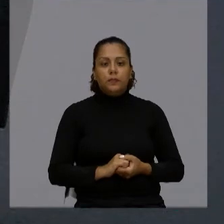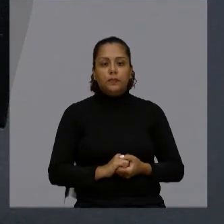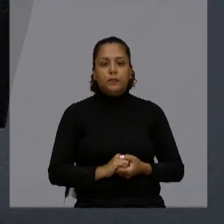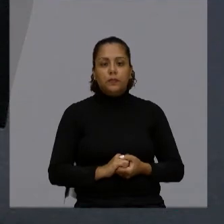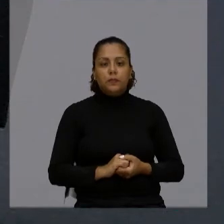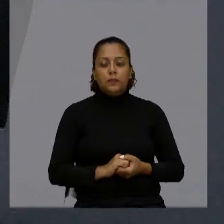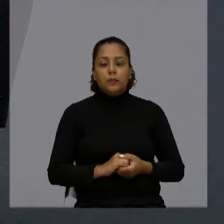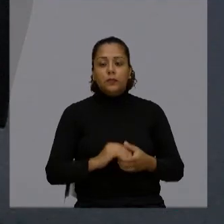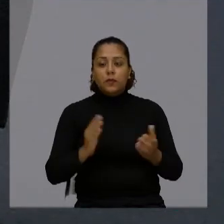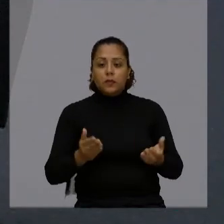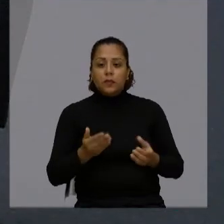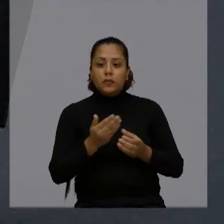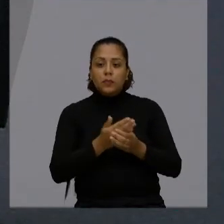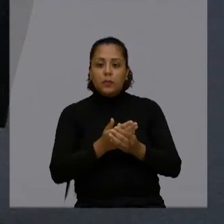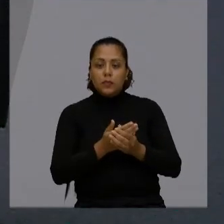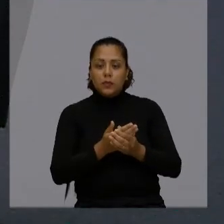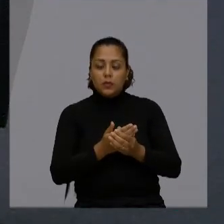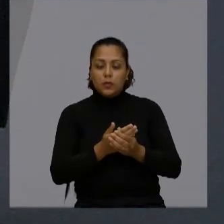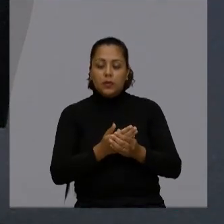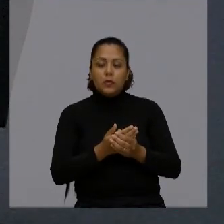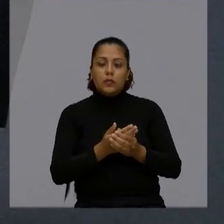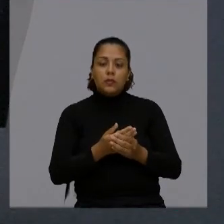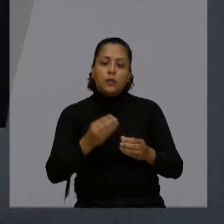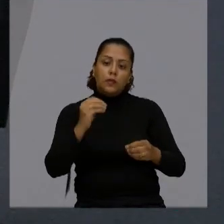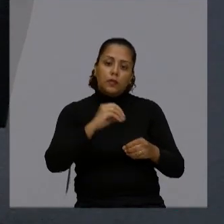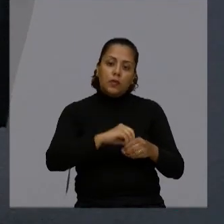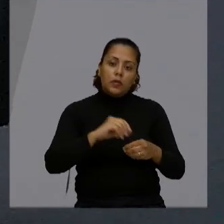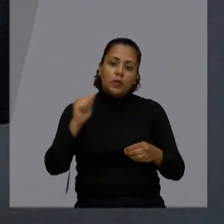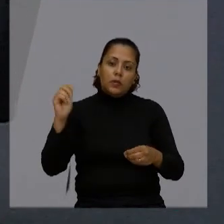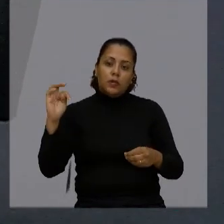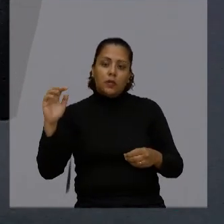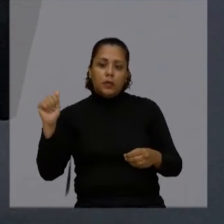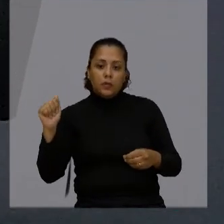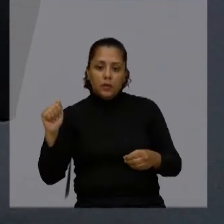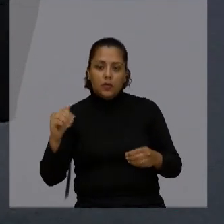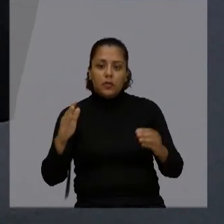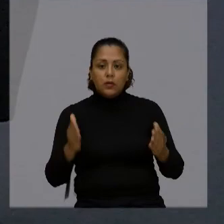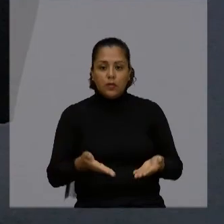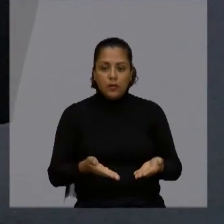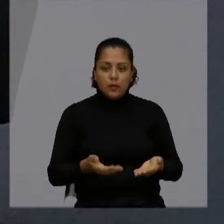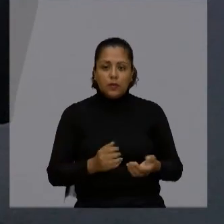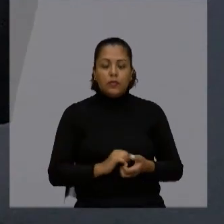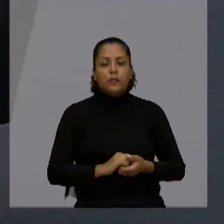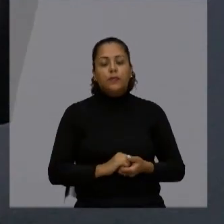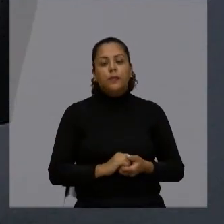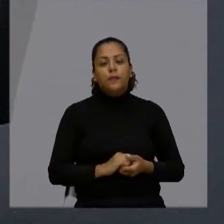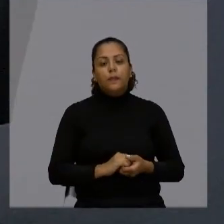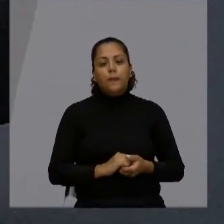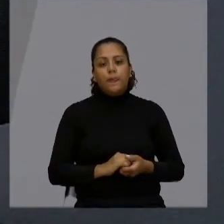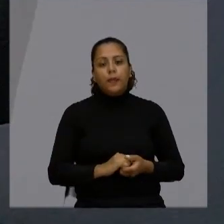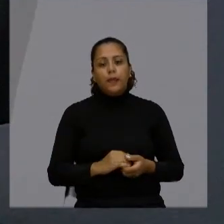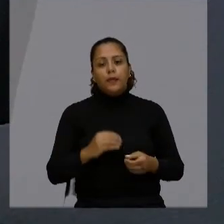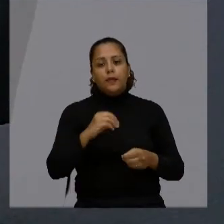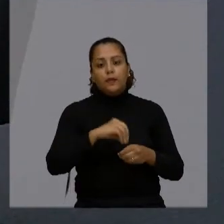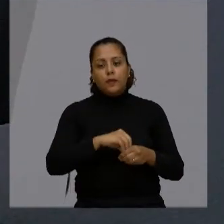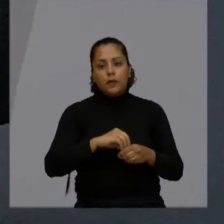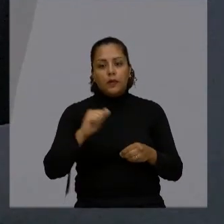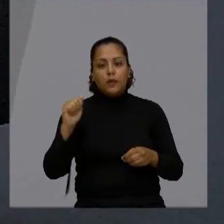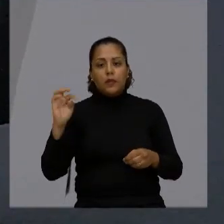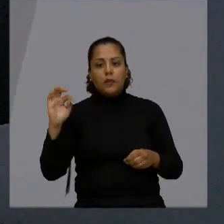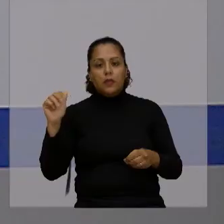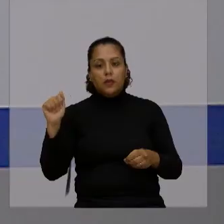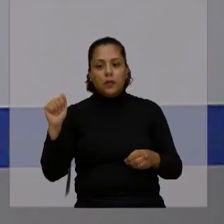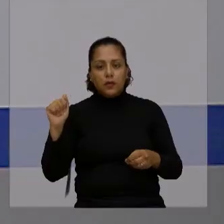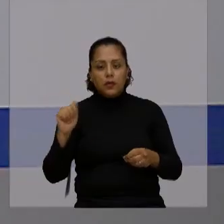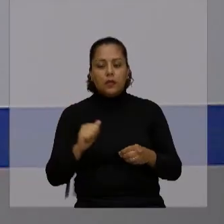Passaremos ao processo de votação das atas e das proposituras constantes do expediente. Em votação, as atas das